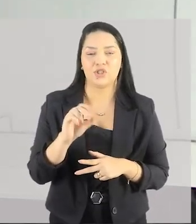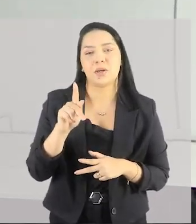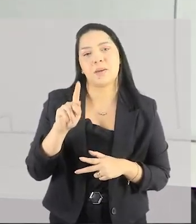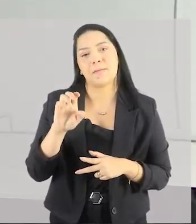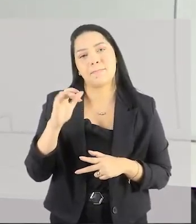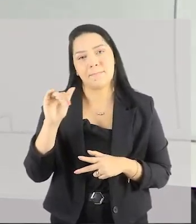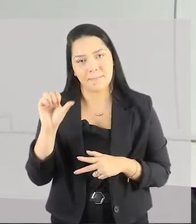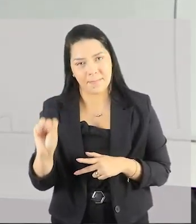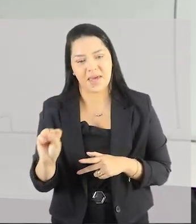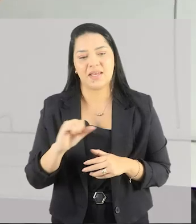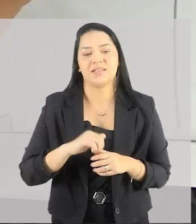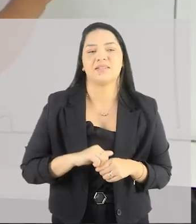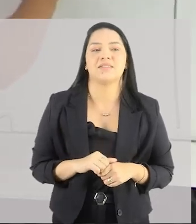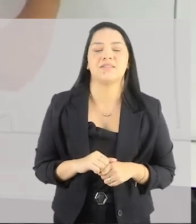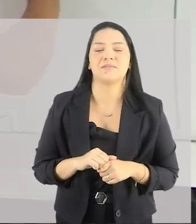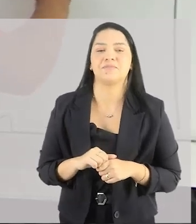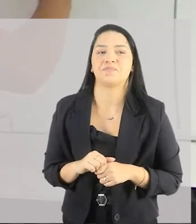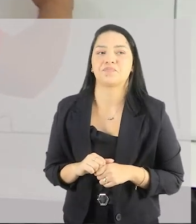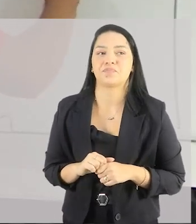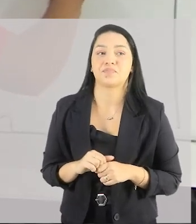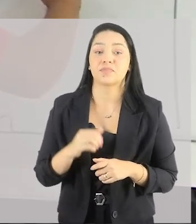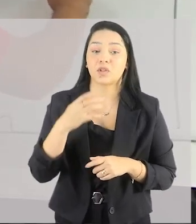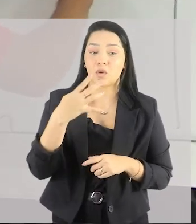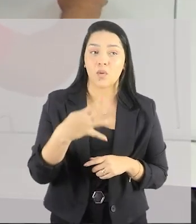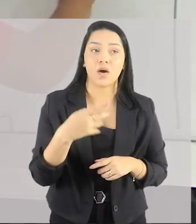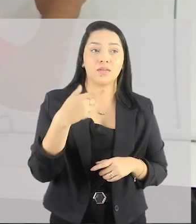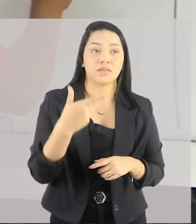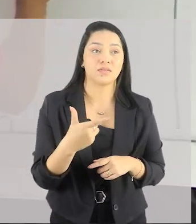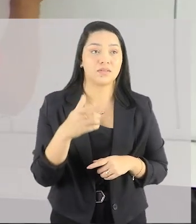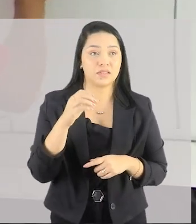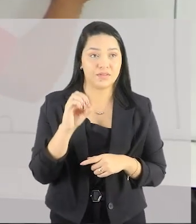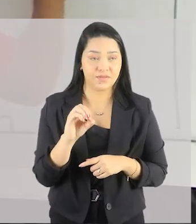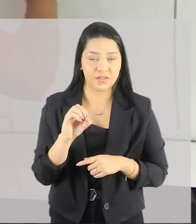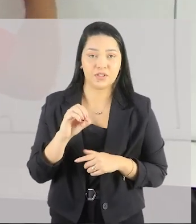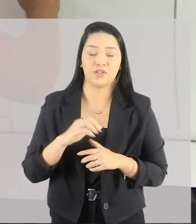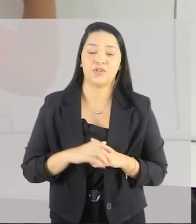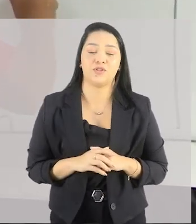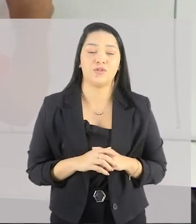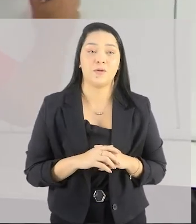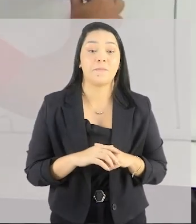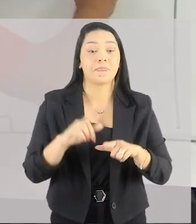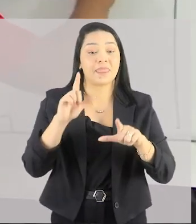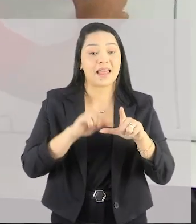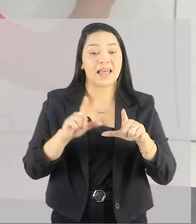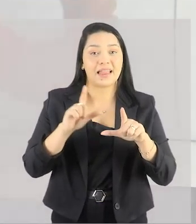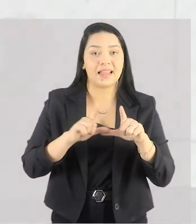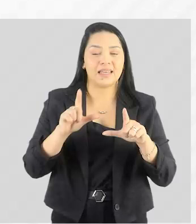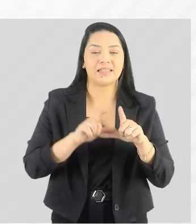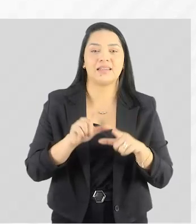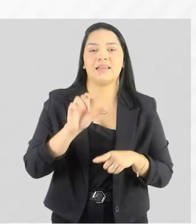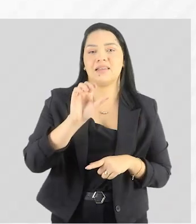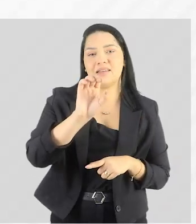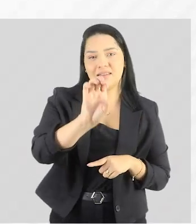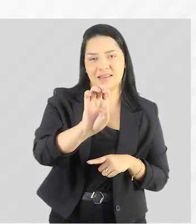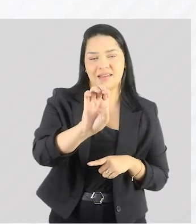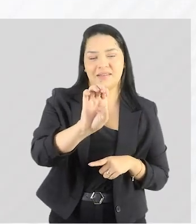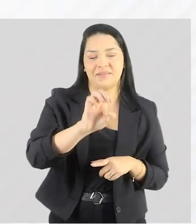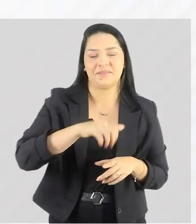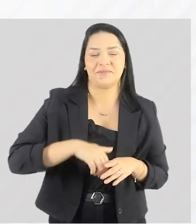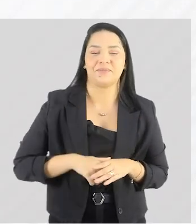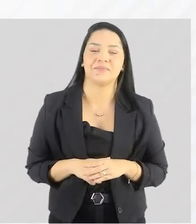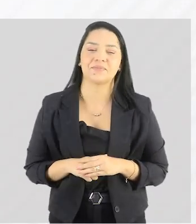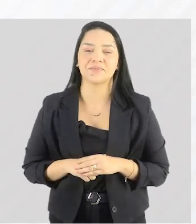420 peças, beleza? Então, 420 peças está no nosso